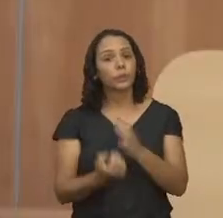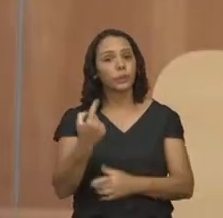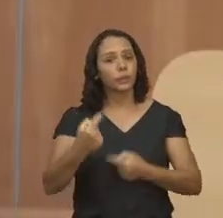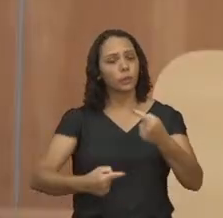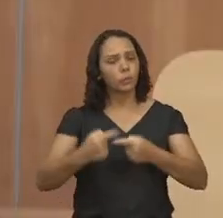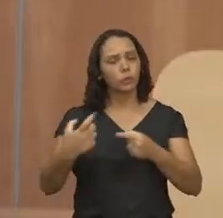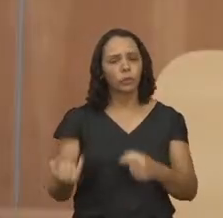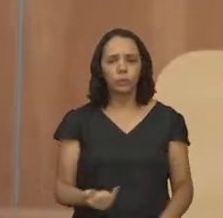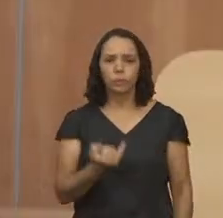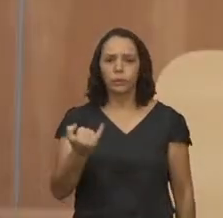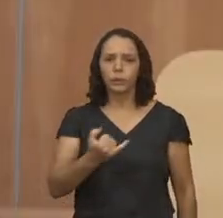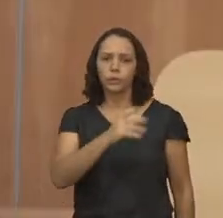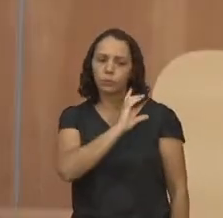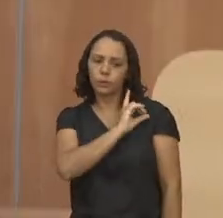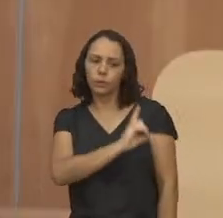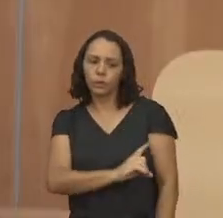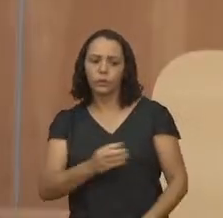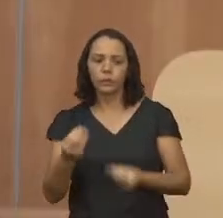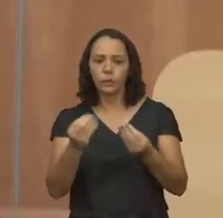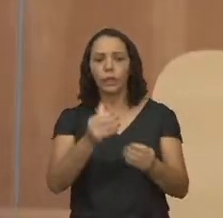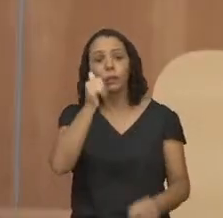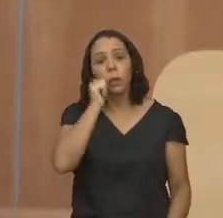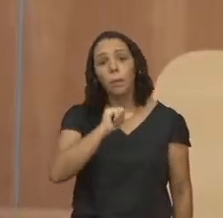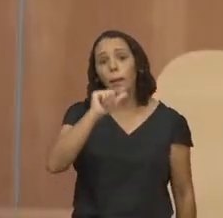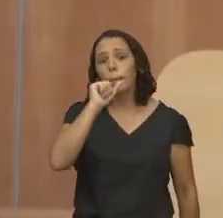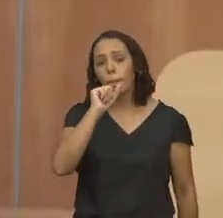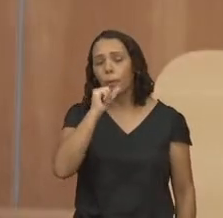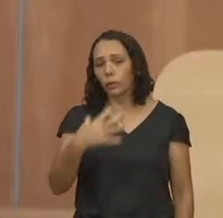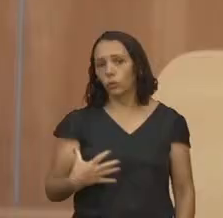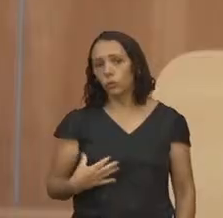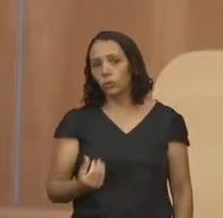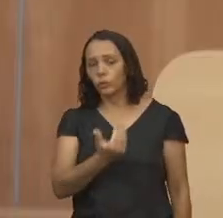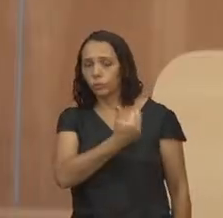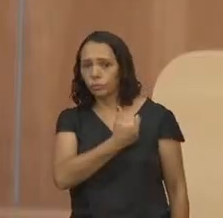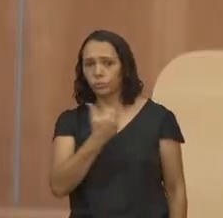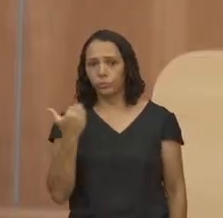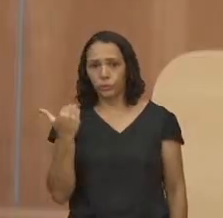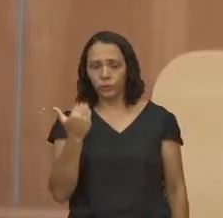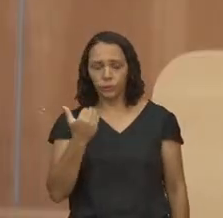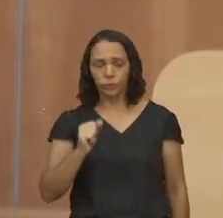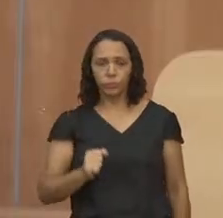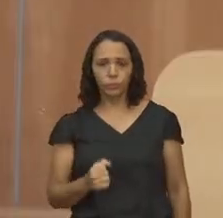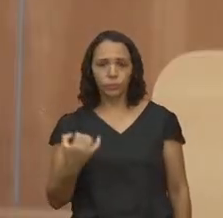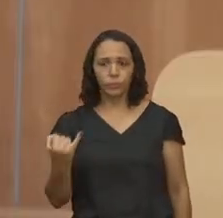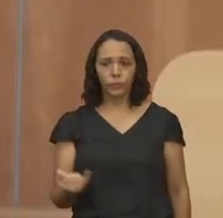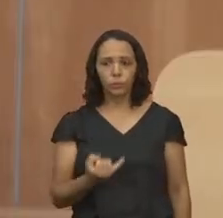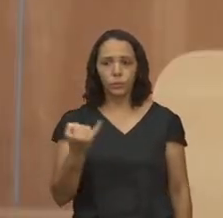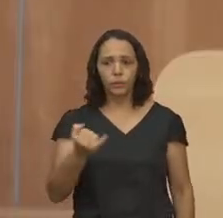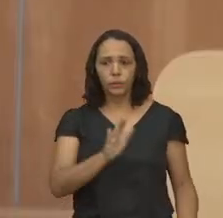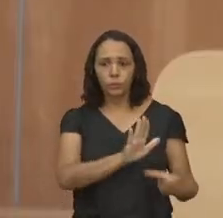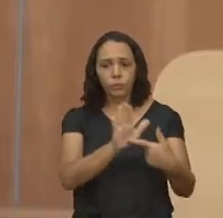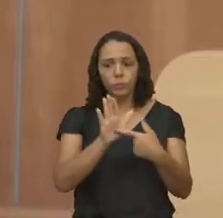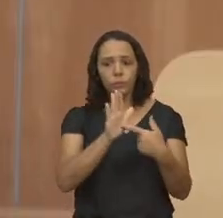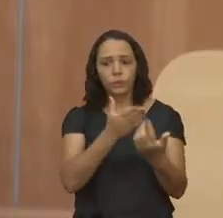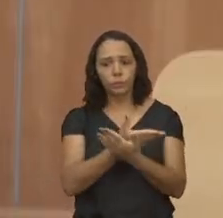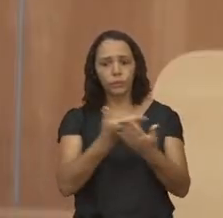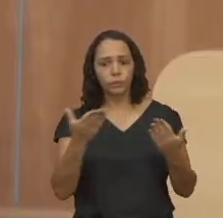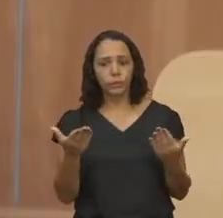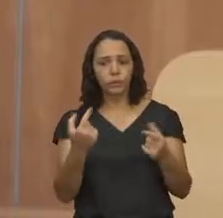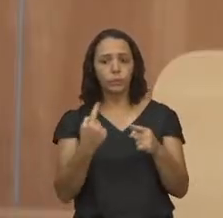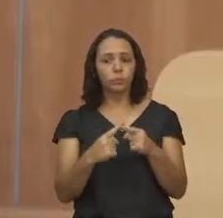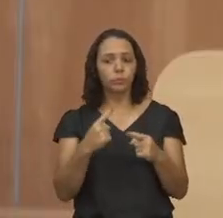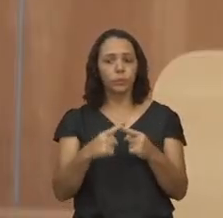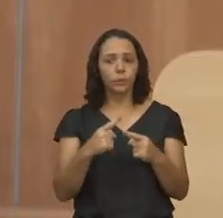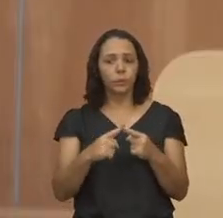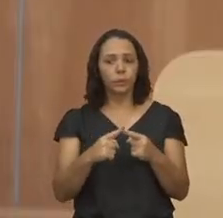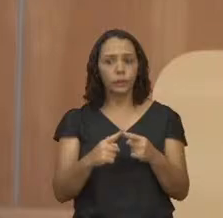dar dignidade às mães que perderam os seus filhos, não é? Então, é muito importante frisar isso, porque